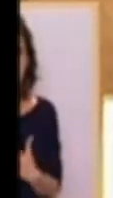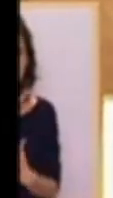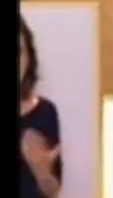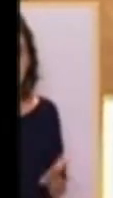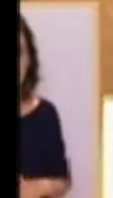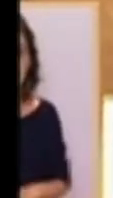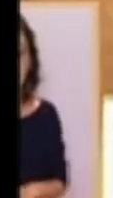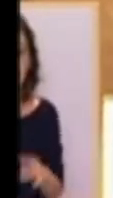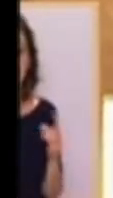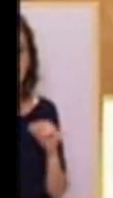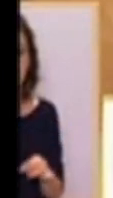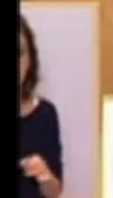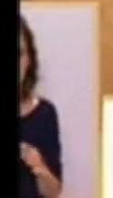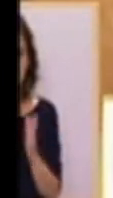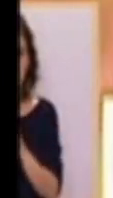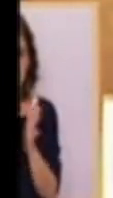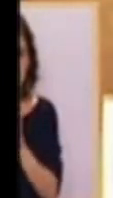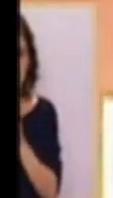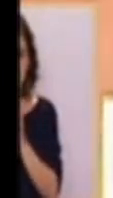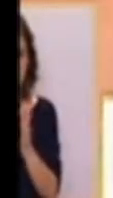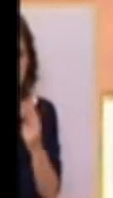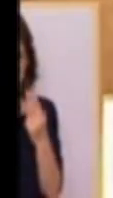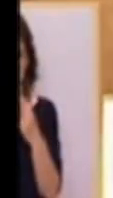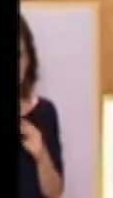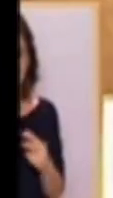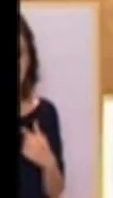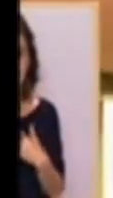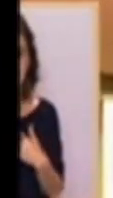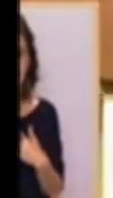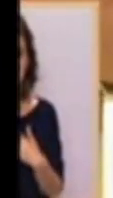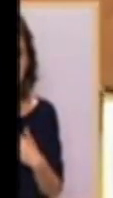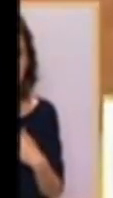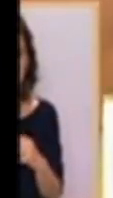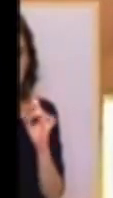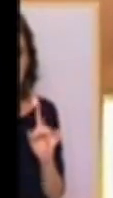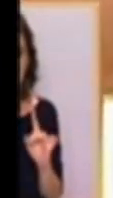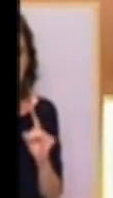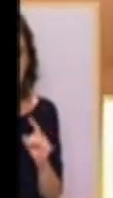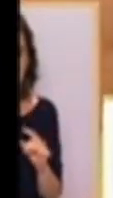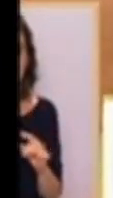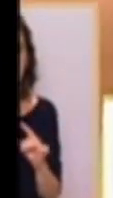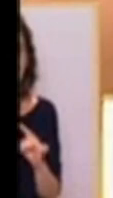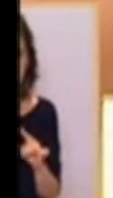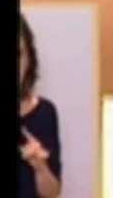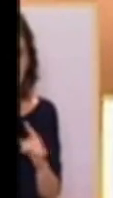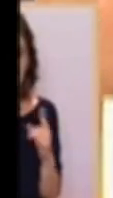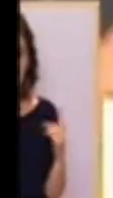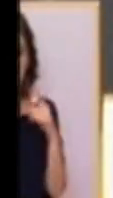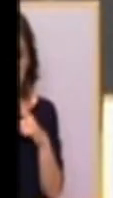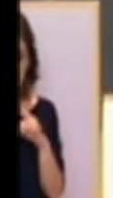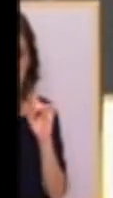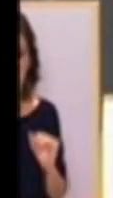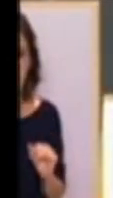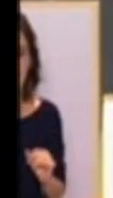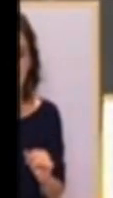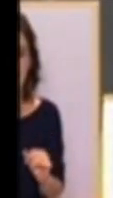feliz porque ele vem cá e em princípio, se cá estiver, tem que ir para a tua sombra, eu tenho que dizer aqui uma coisa muito importante. A primeira vez que eu ouvi a Vanessa foi no grande final da Chuva de